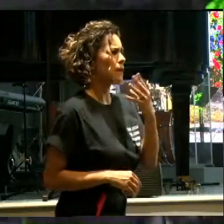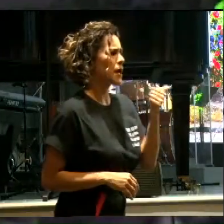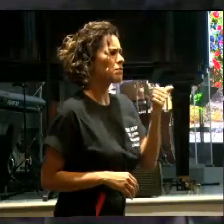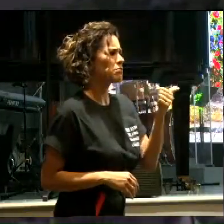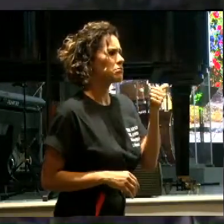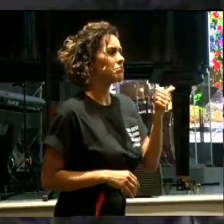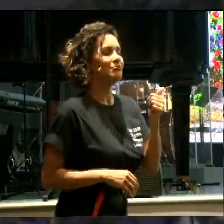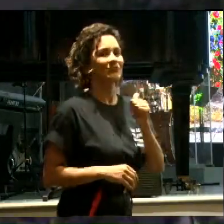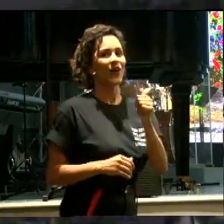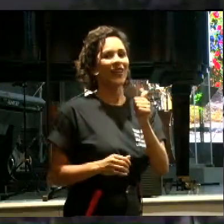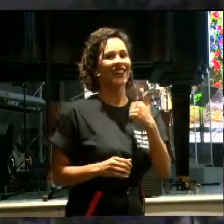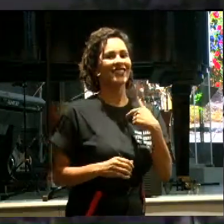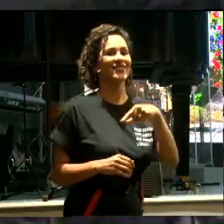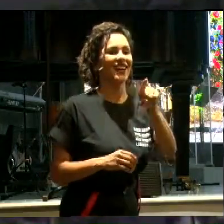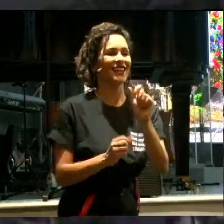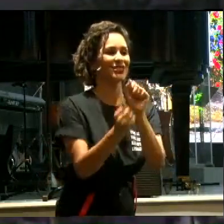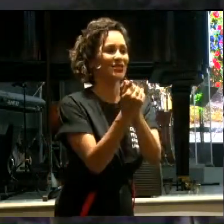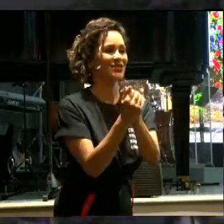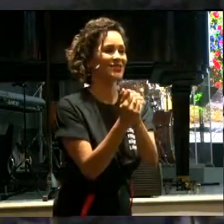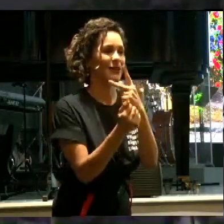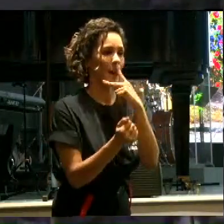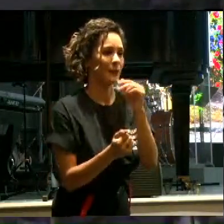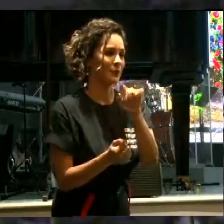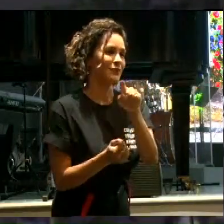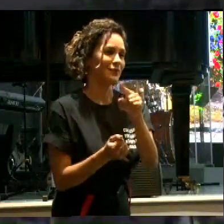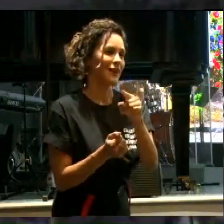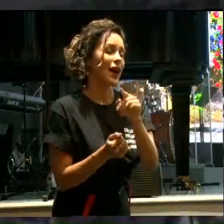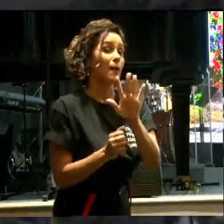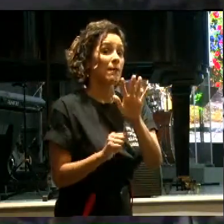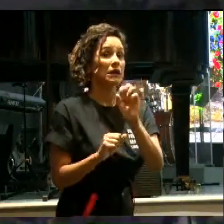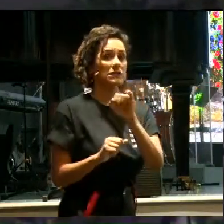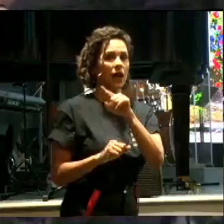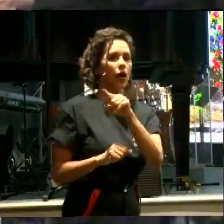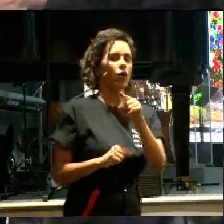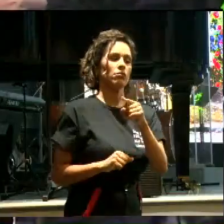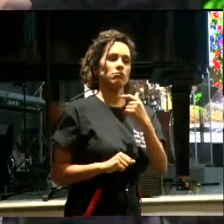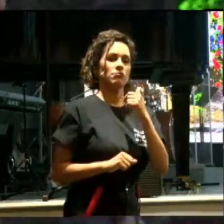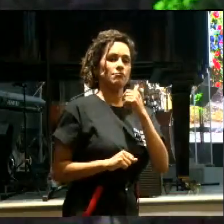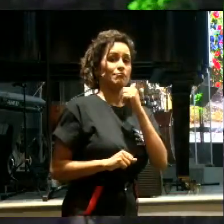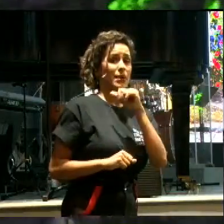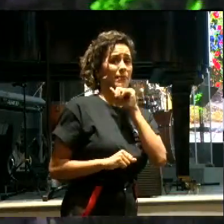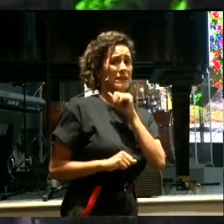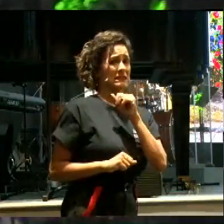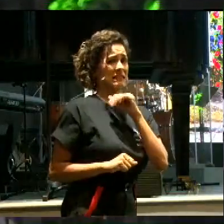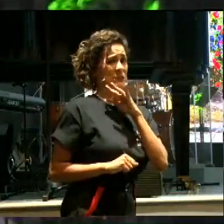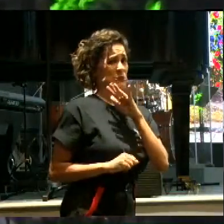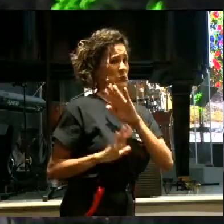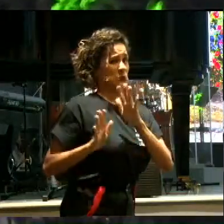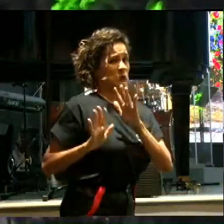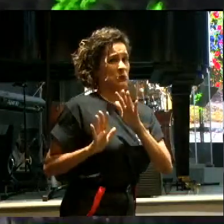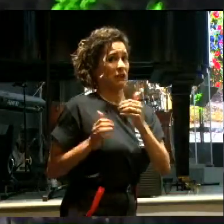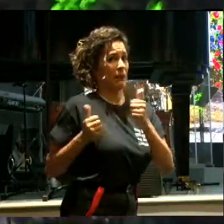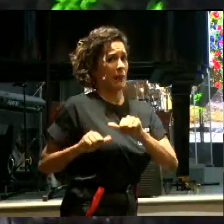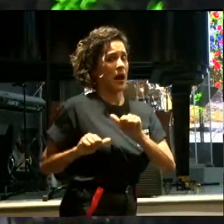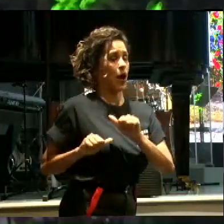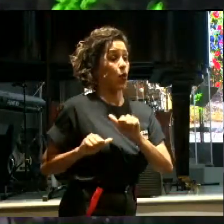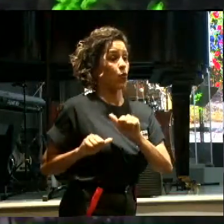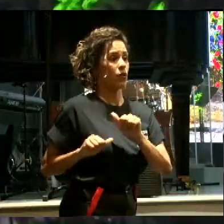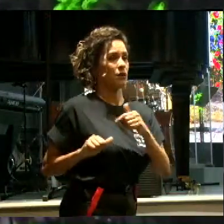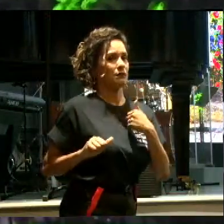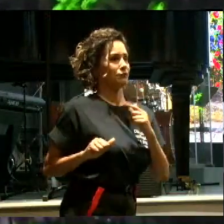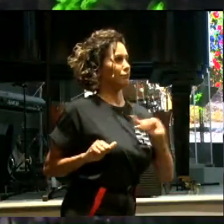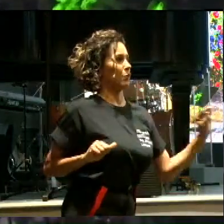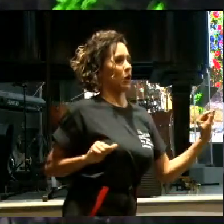ia chegar. Quem já ouviu isso? Uau! Então, sabe por quê? Porque uma mulher, ela tem o